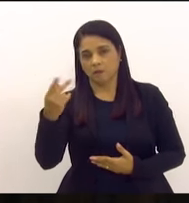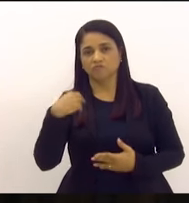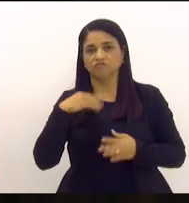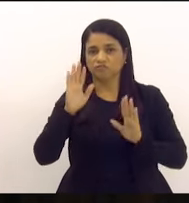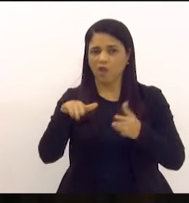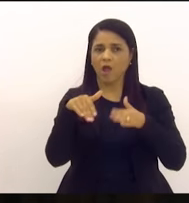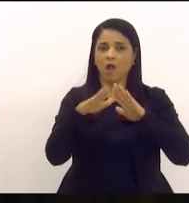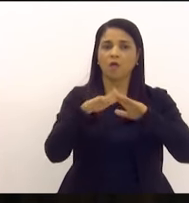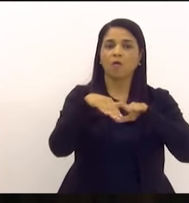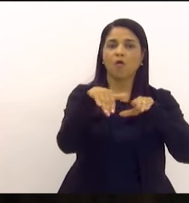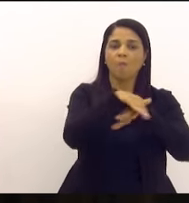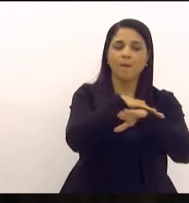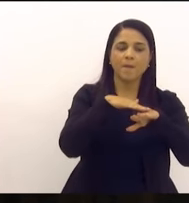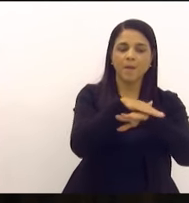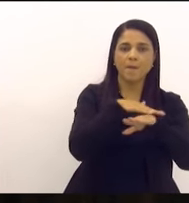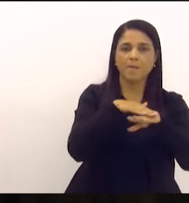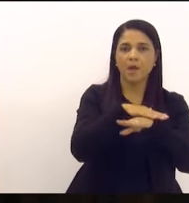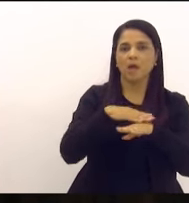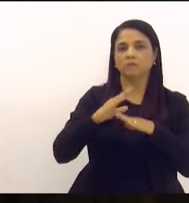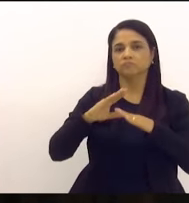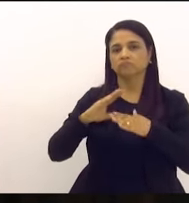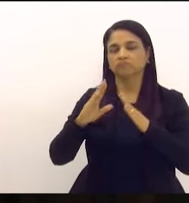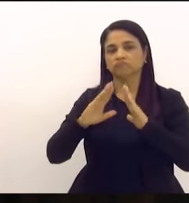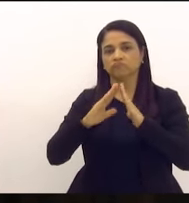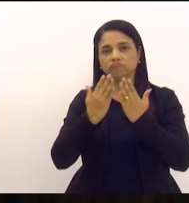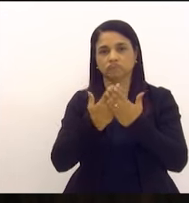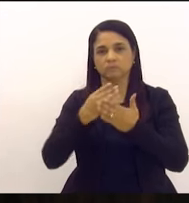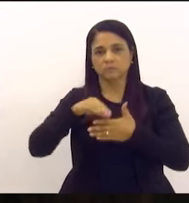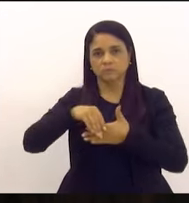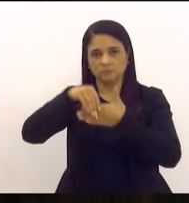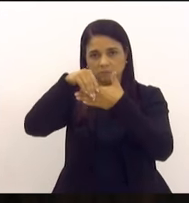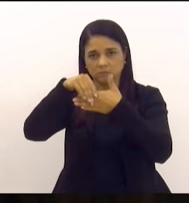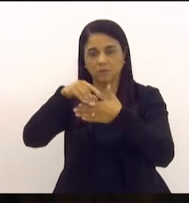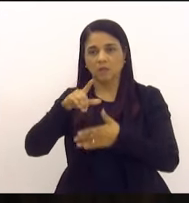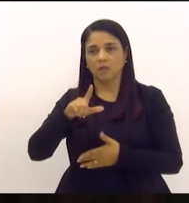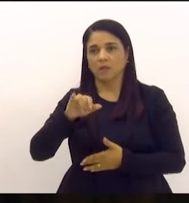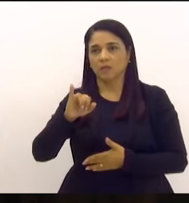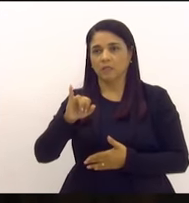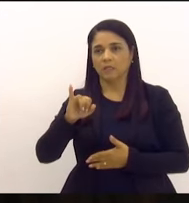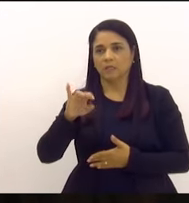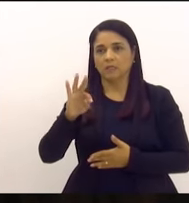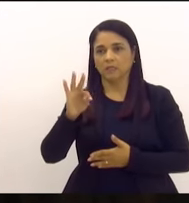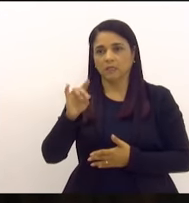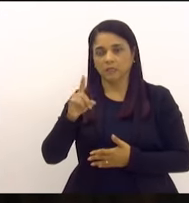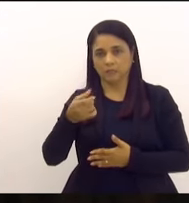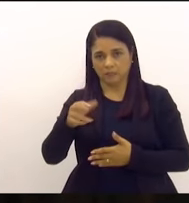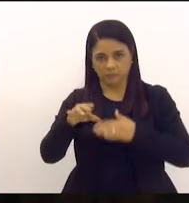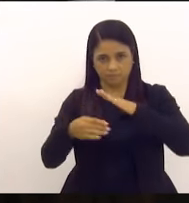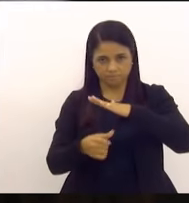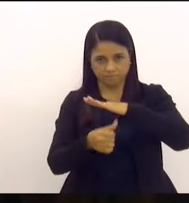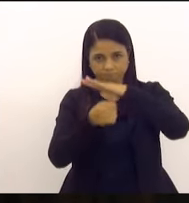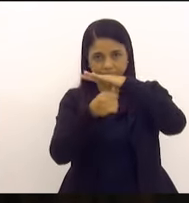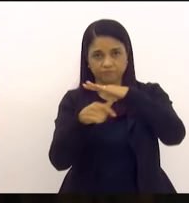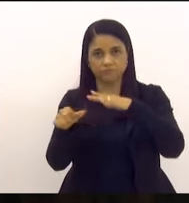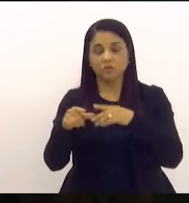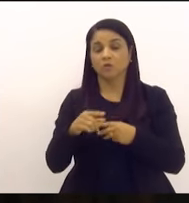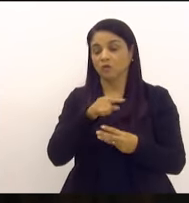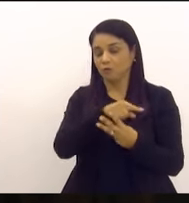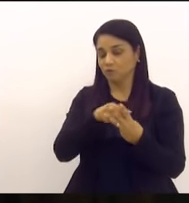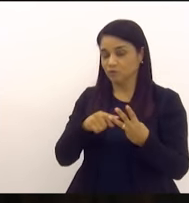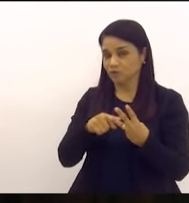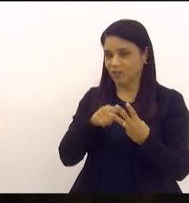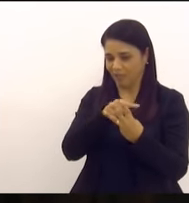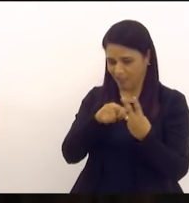estamos achando um armistício aí entre os três mosqueteiros. Isso. Que ficam atrás dos